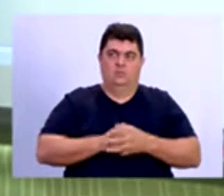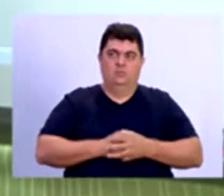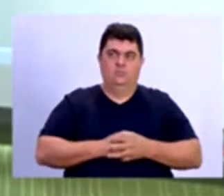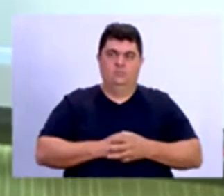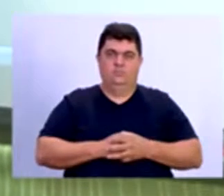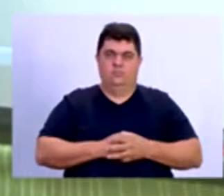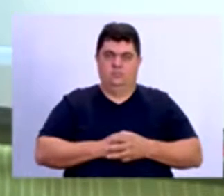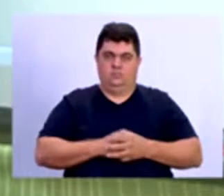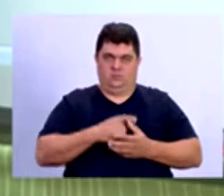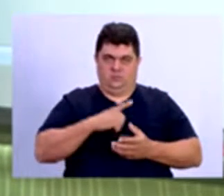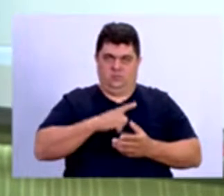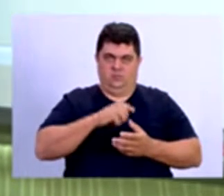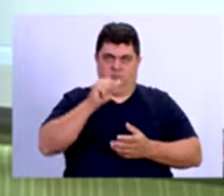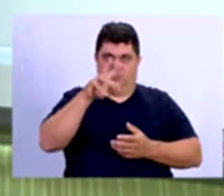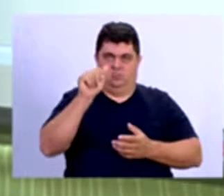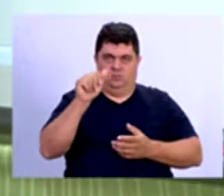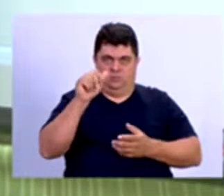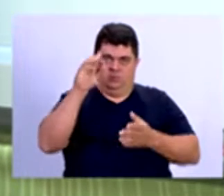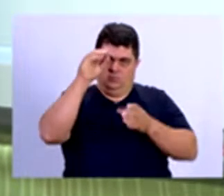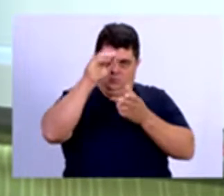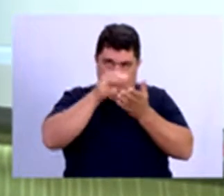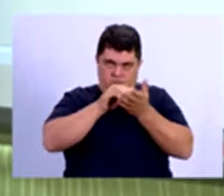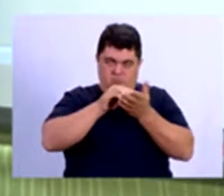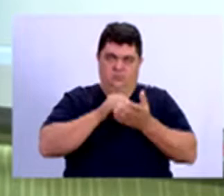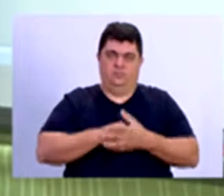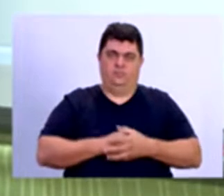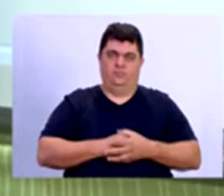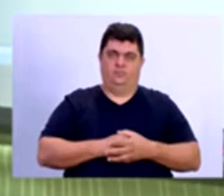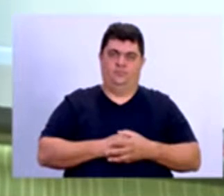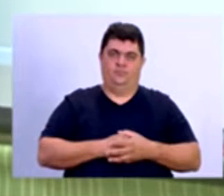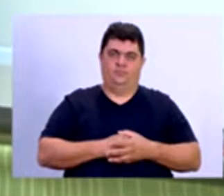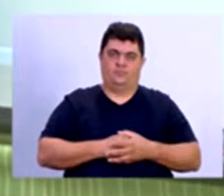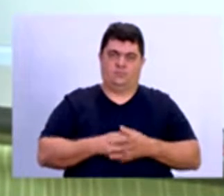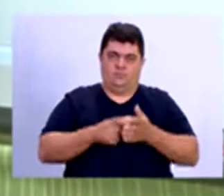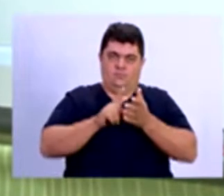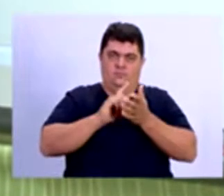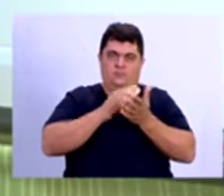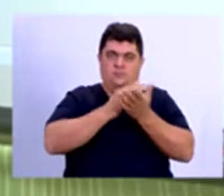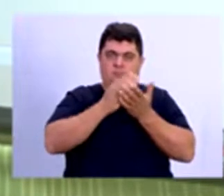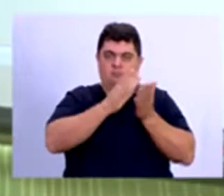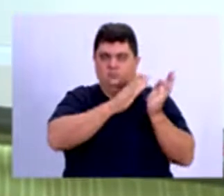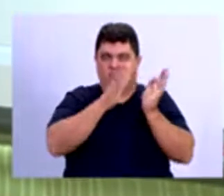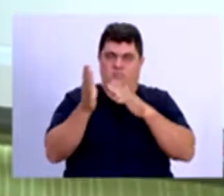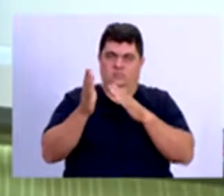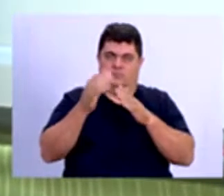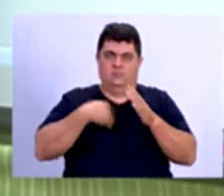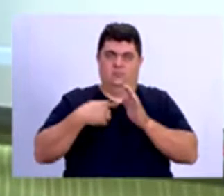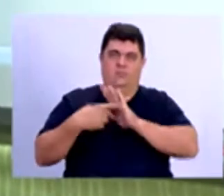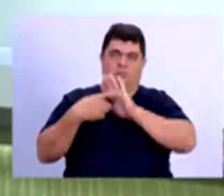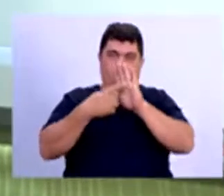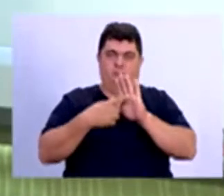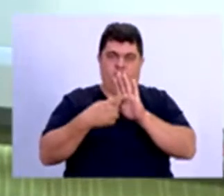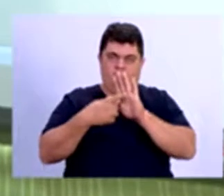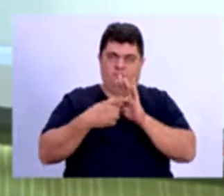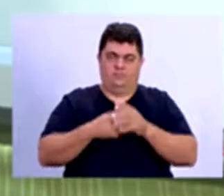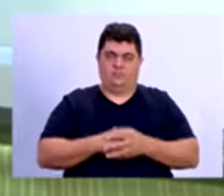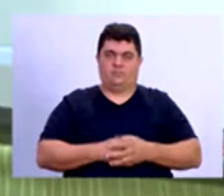didático disponível na plataforma virtual de ead então antes de entrar nesses tópicos e vou me apresentar